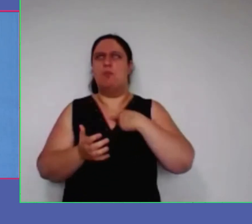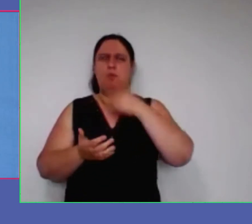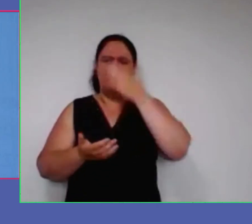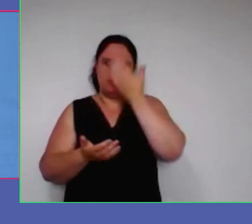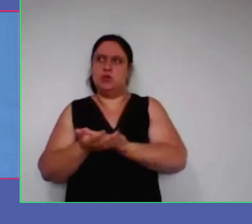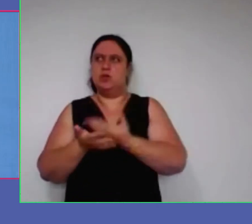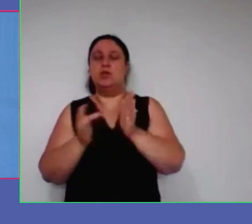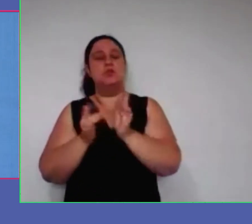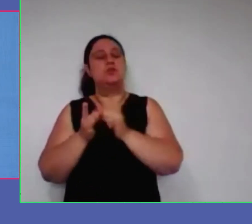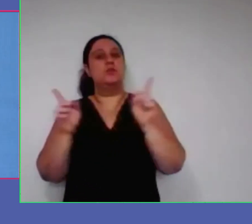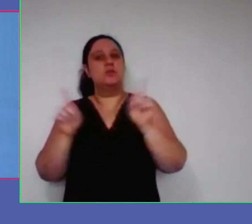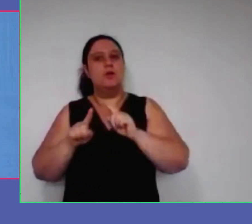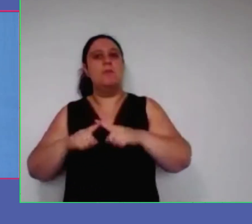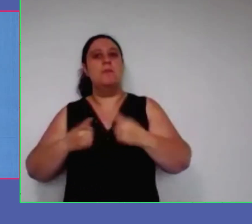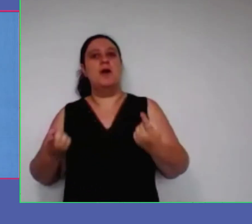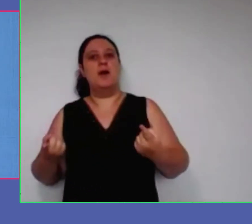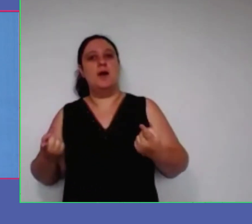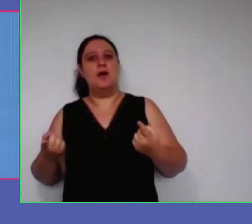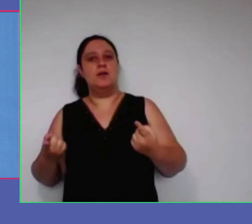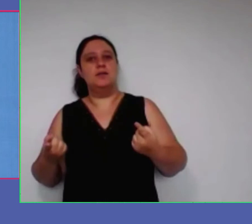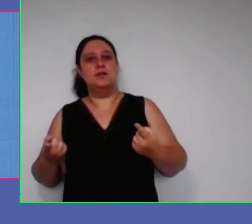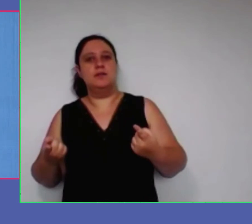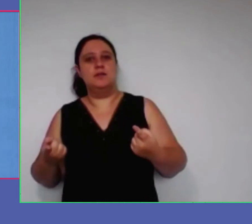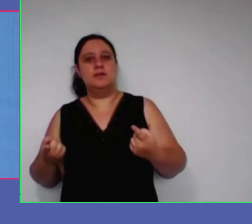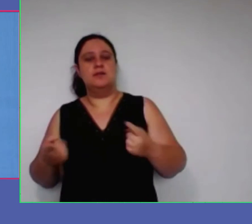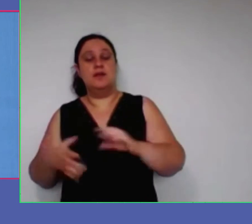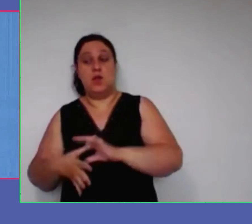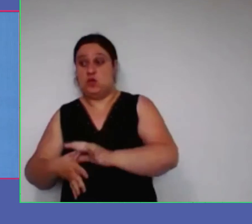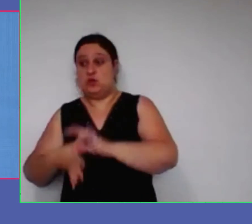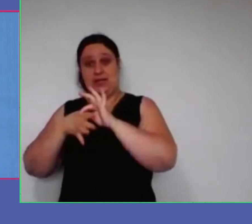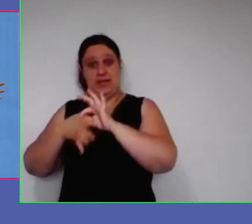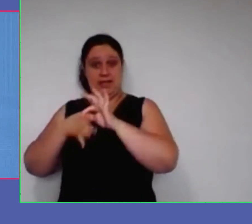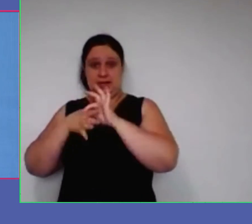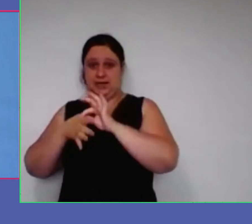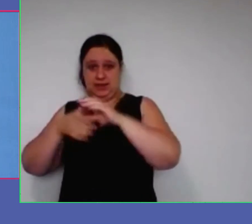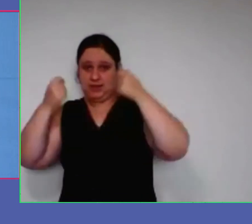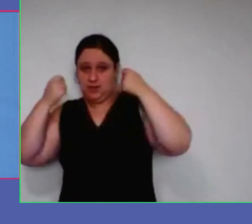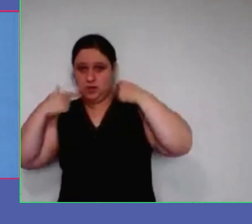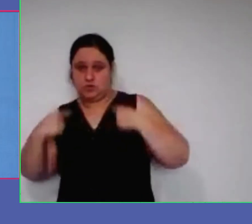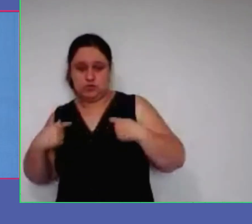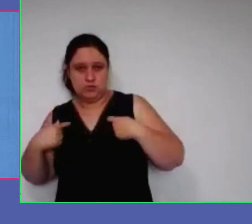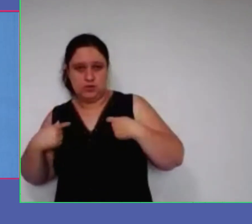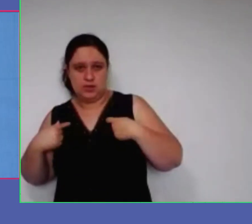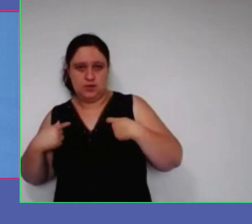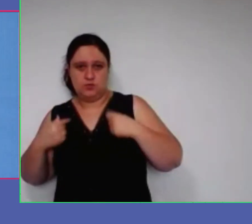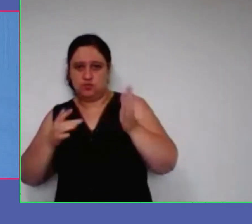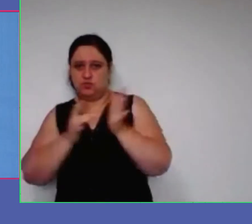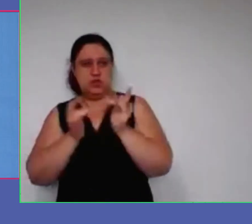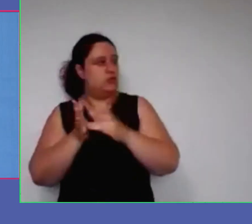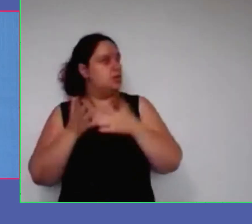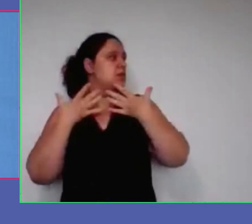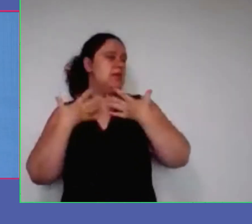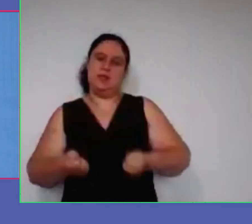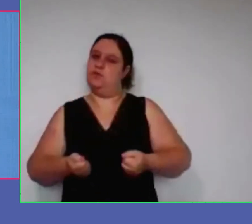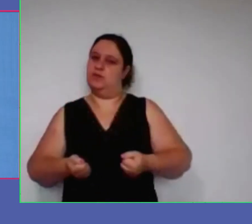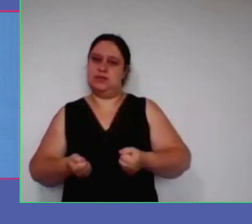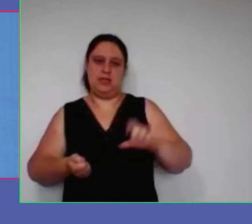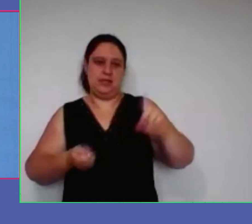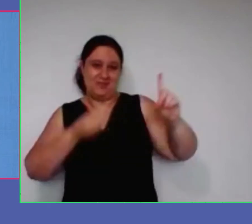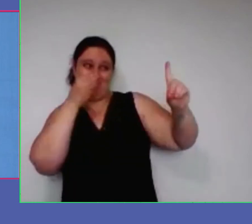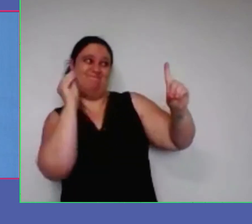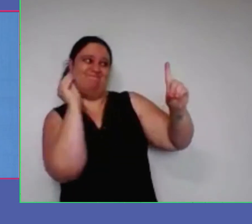pela liderança religiosa, eles rejeitam a Jesus. Mas, irmãos, nós